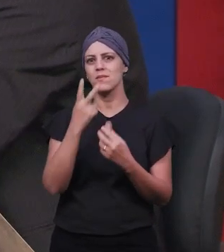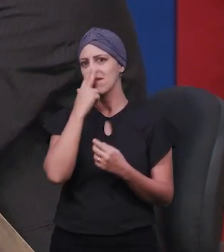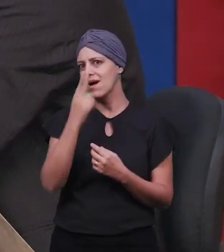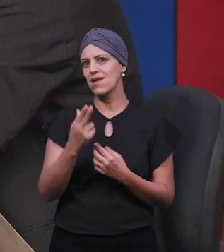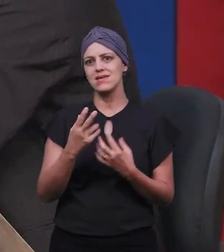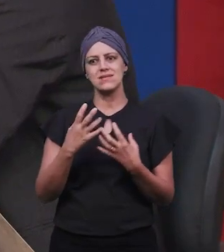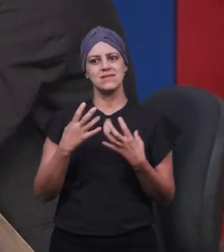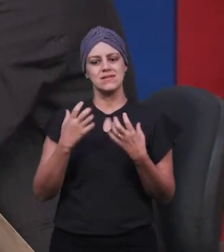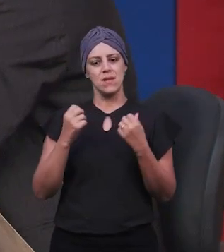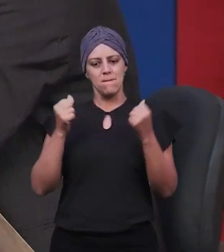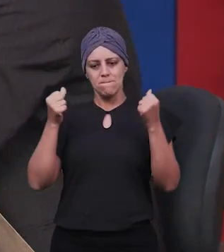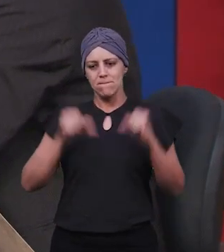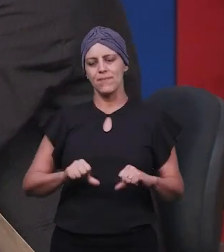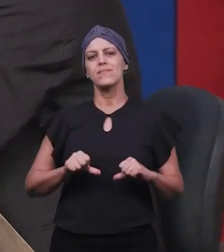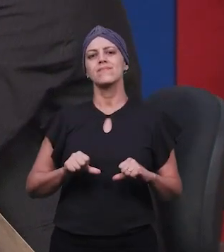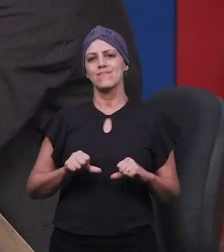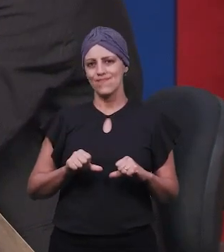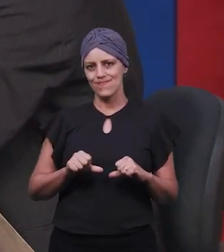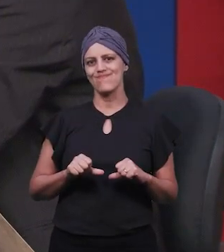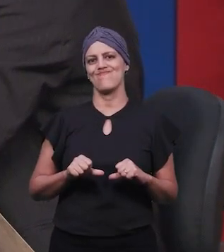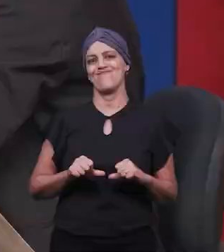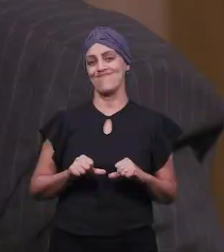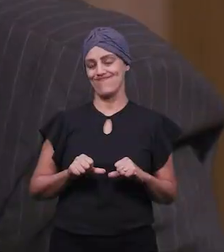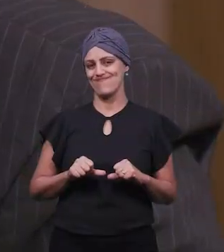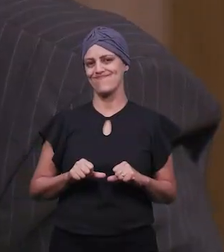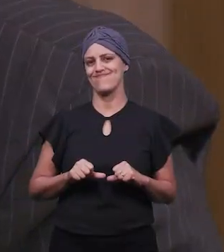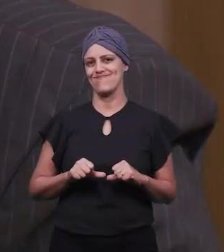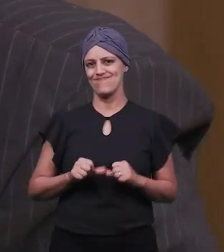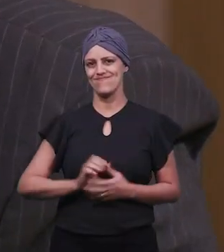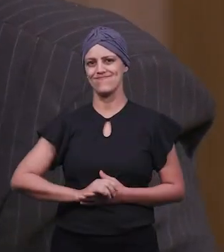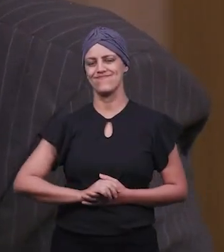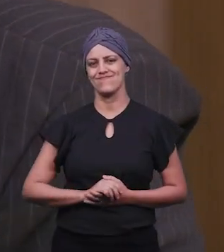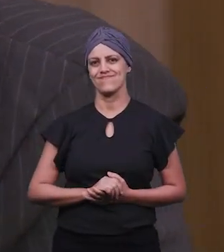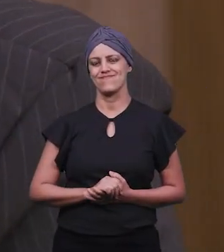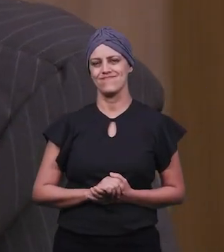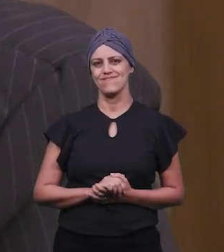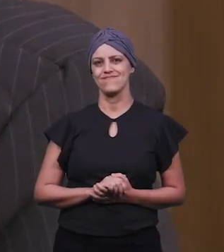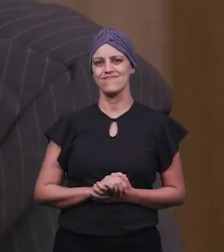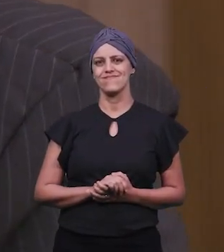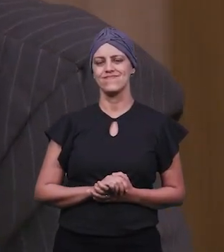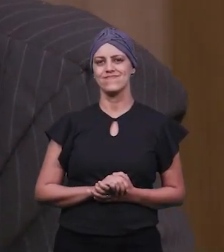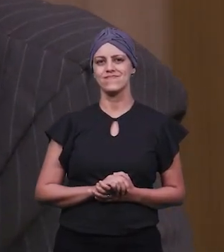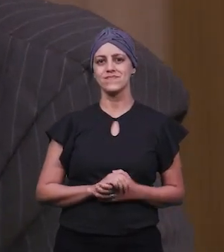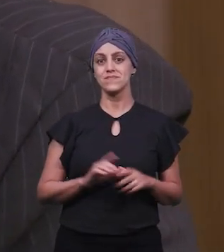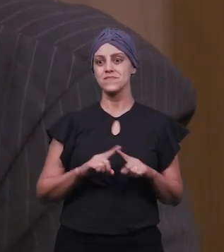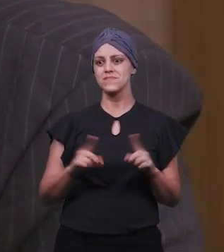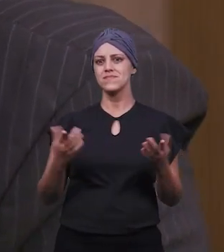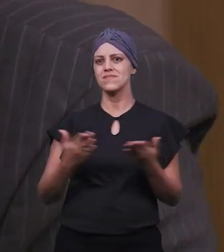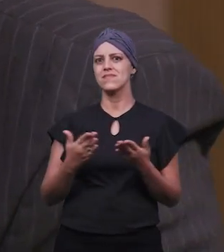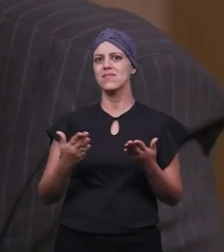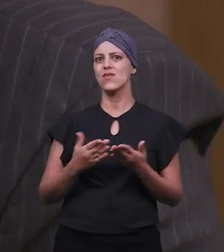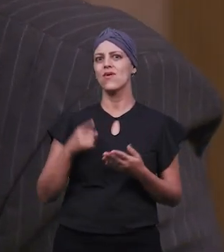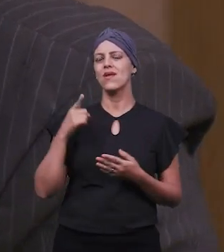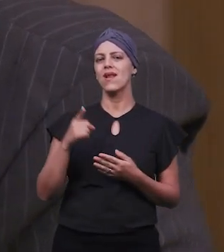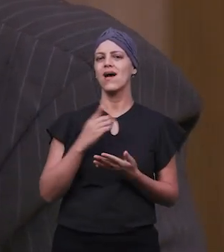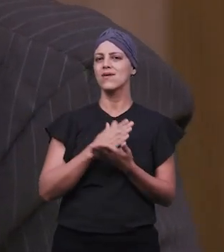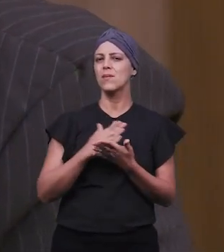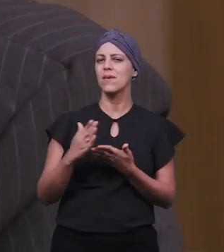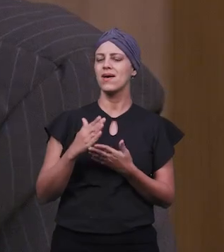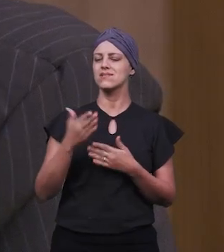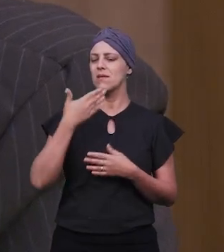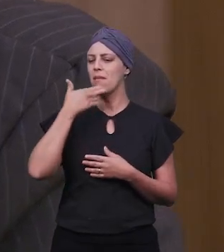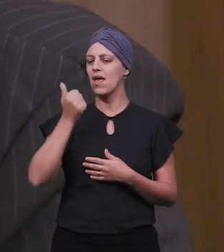né, na família, no relacionamento, tudo tende a piorar, né, tudo tende a ficar ruim. Amém. Mas agora estão lá,